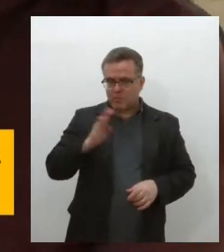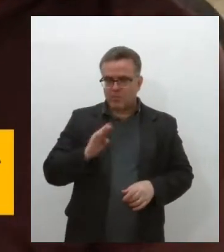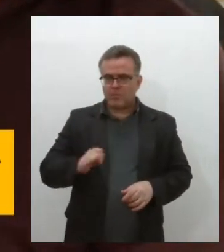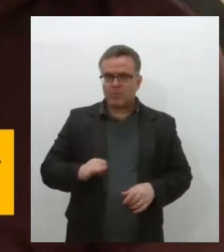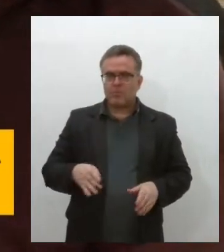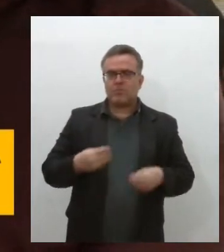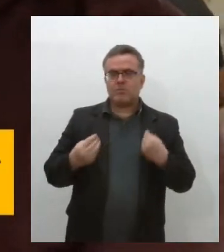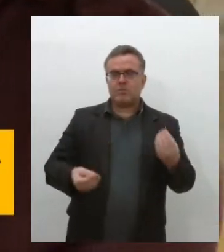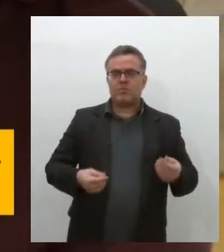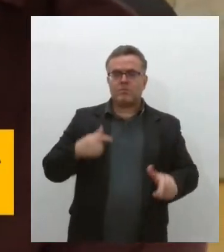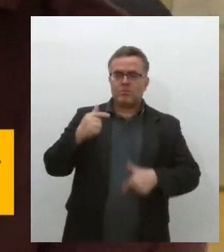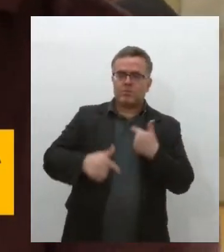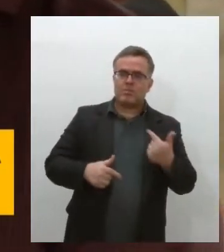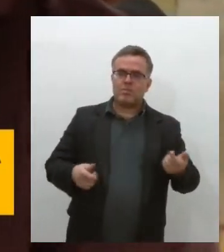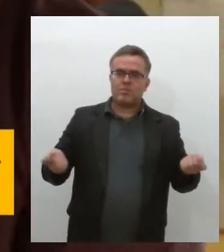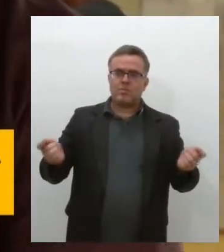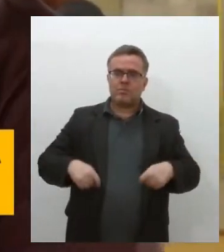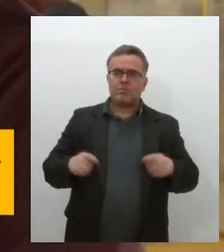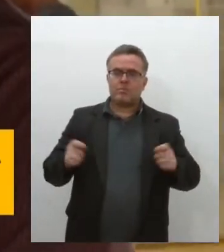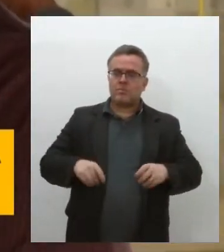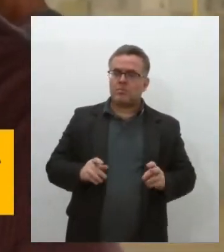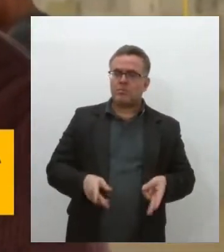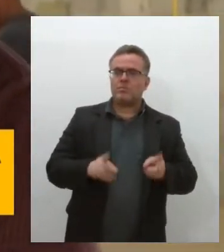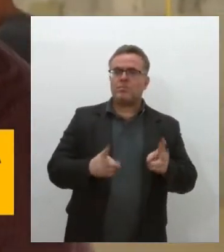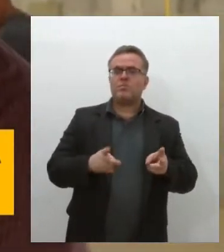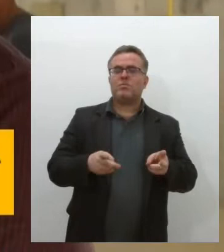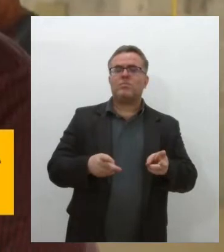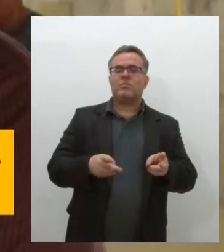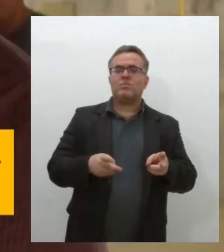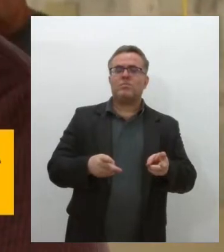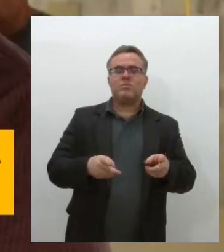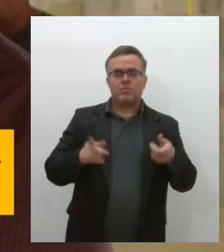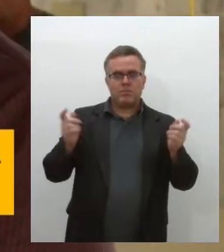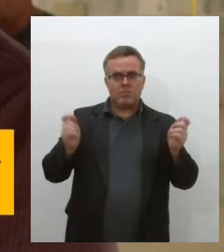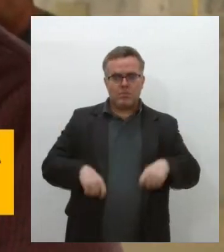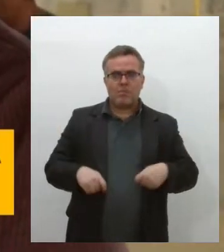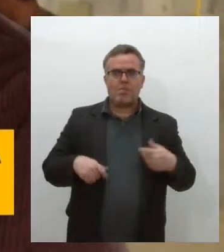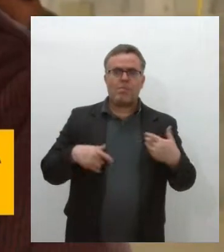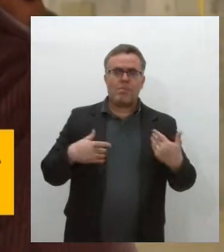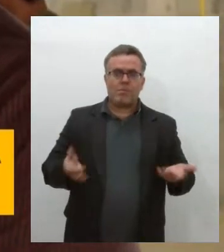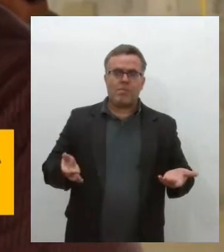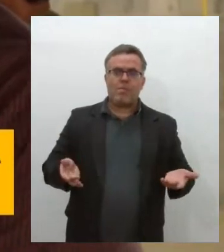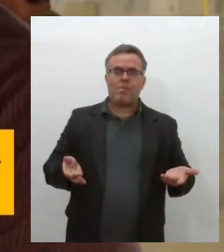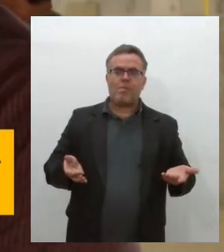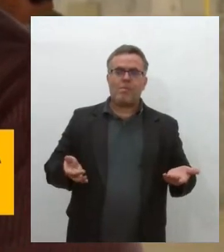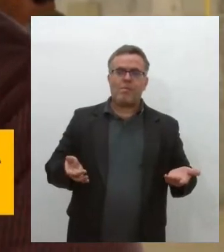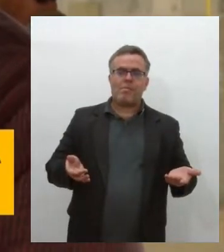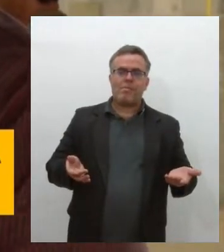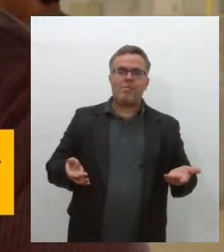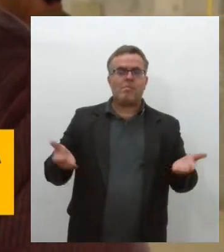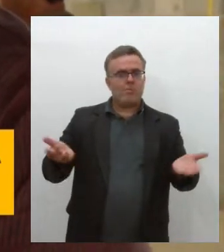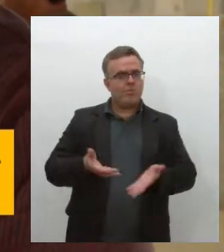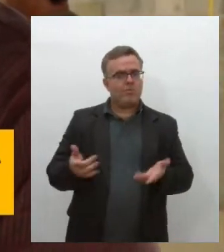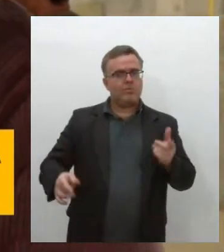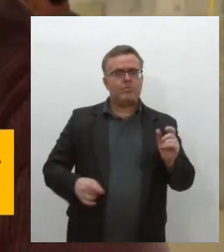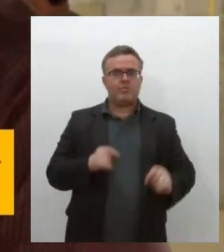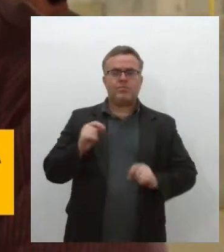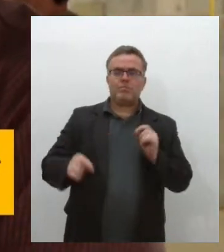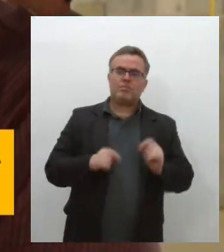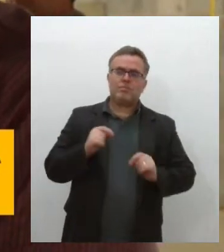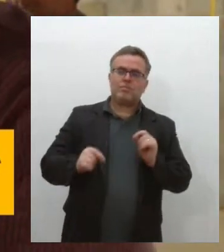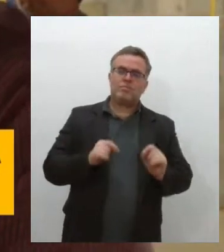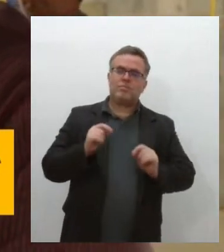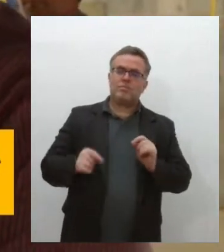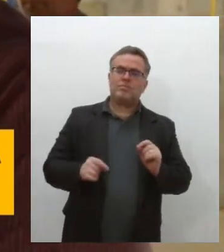serviço bem popular, né? O CPF, todo cidadão deve ter o número do CPF e agora com a criação da nova carteira de